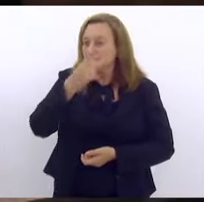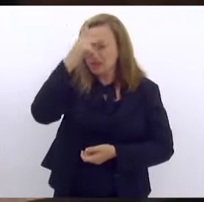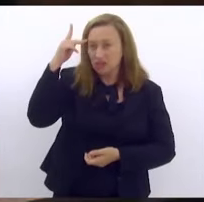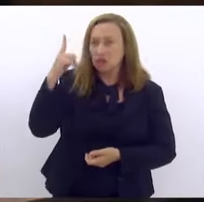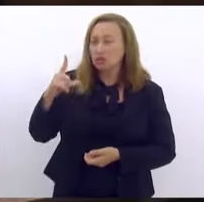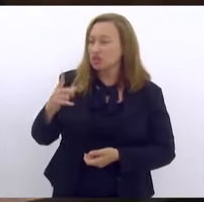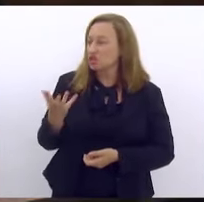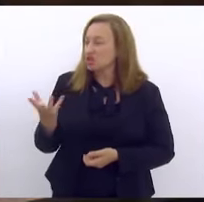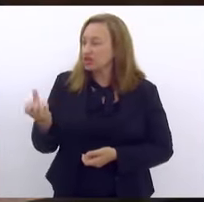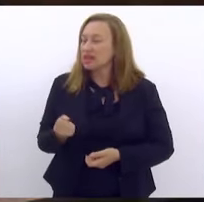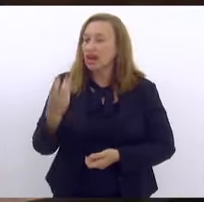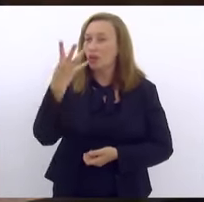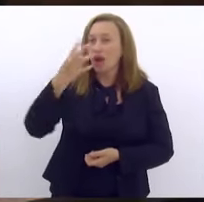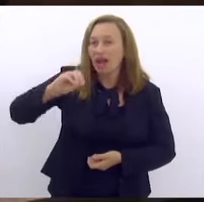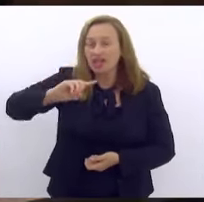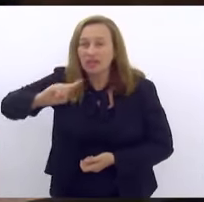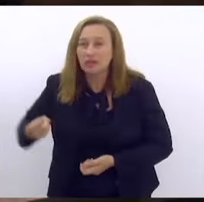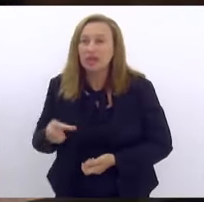boca do caixa,